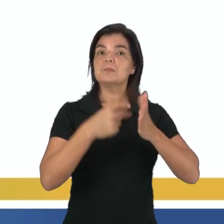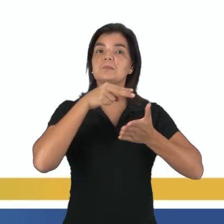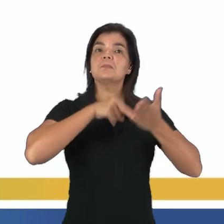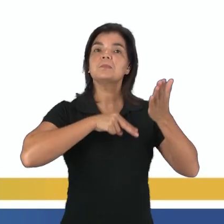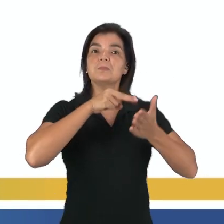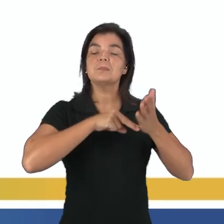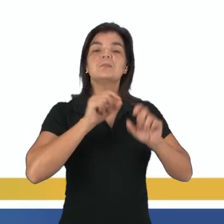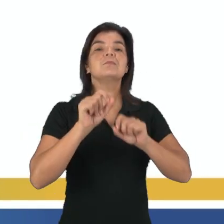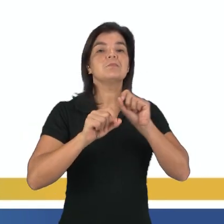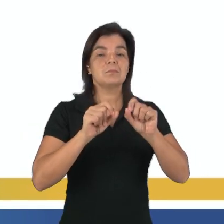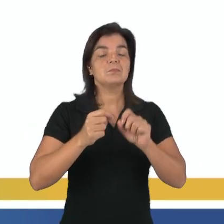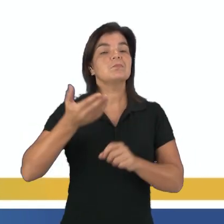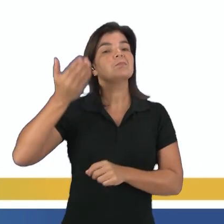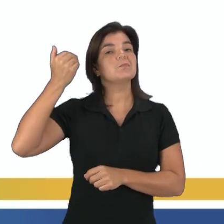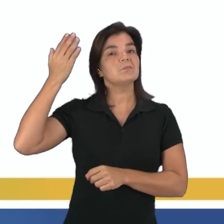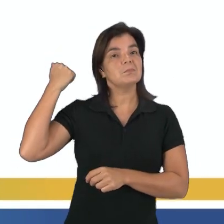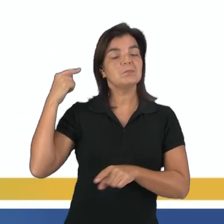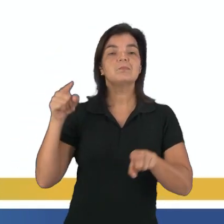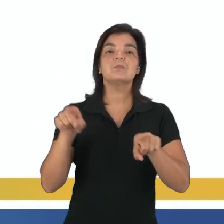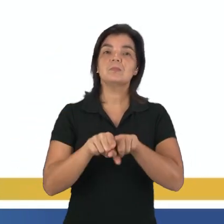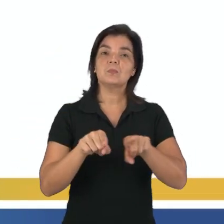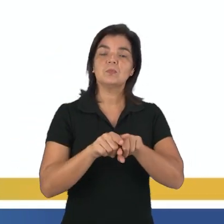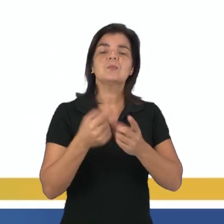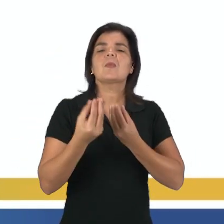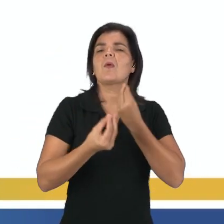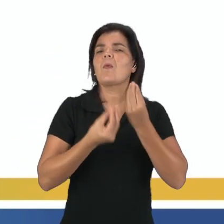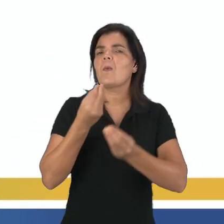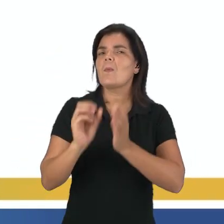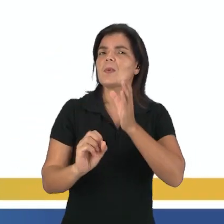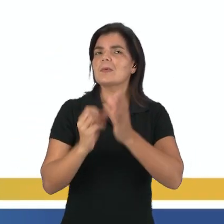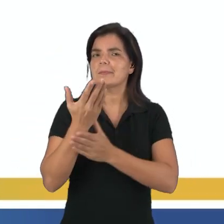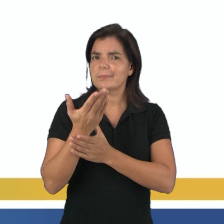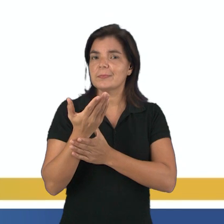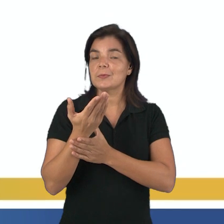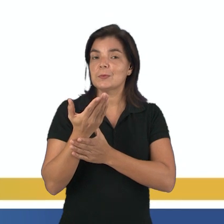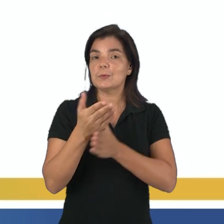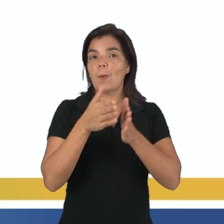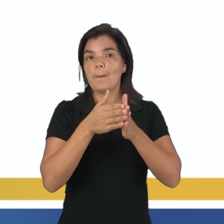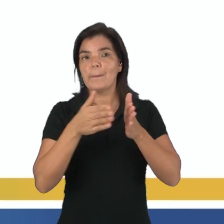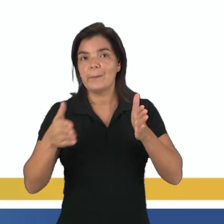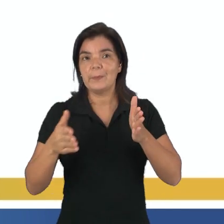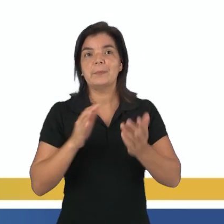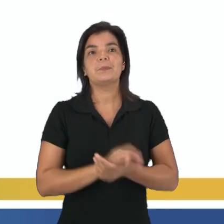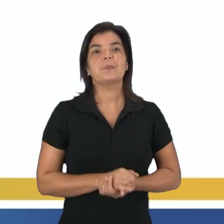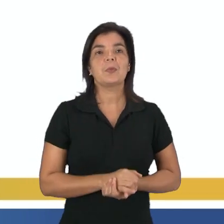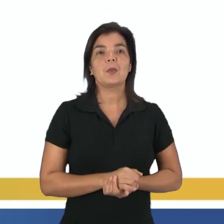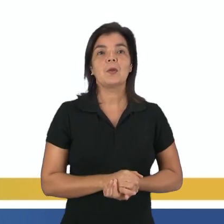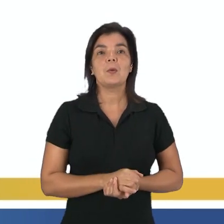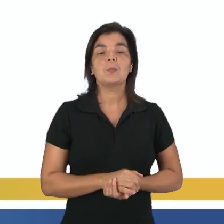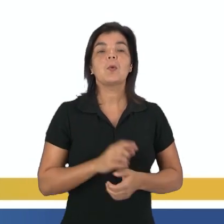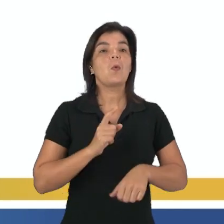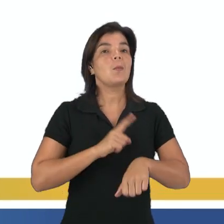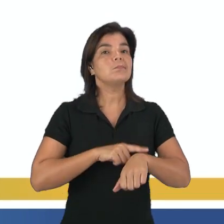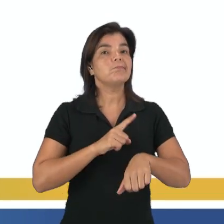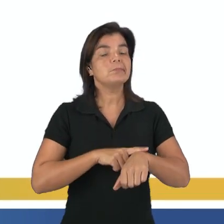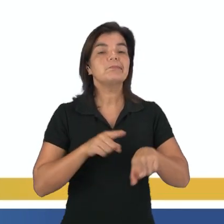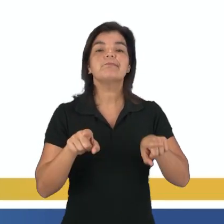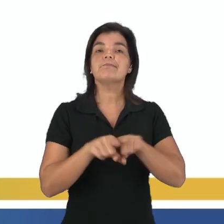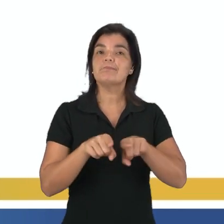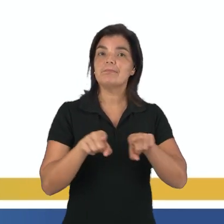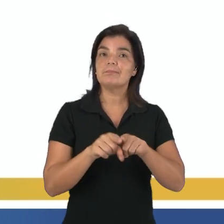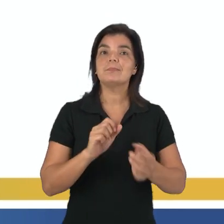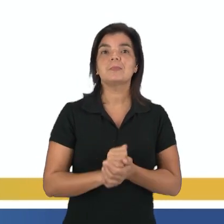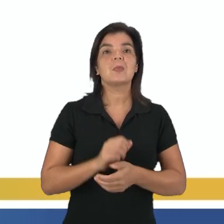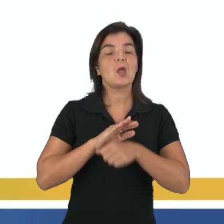leitor o que ele passou e como ocorreu determinado período, como foi determinada a época, e